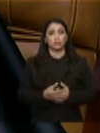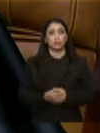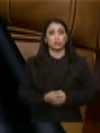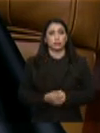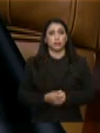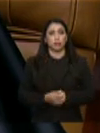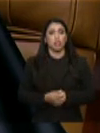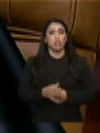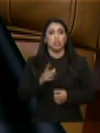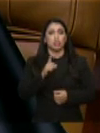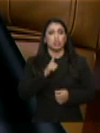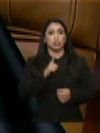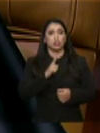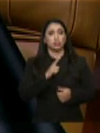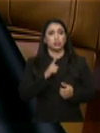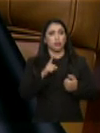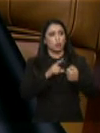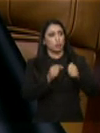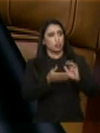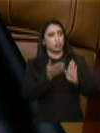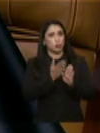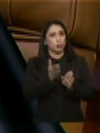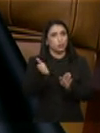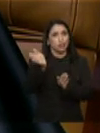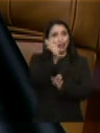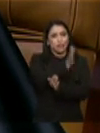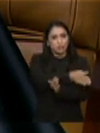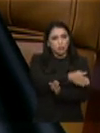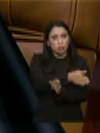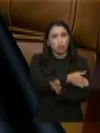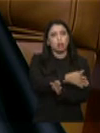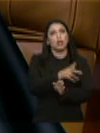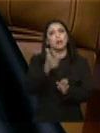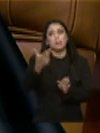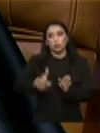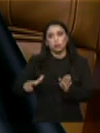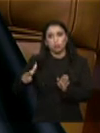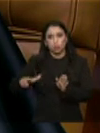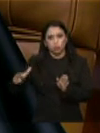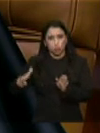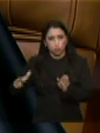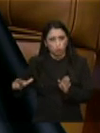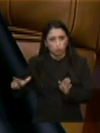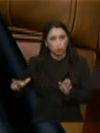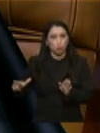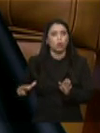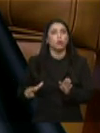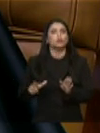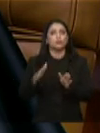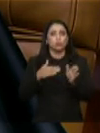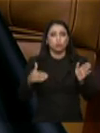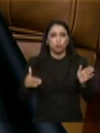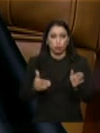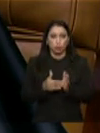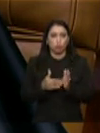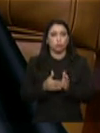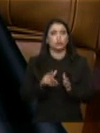uma cláusula geral de anterioridade para aplicação em todos os casos de declaração de constitucionalidade de um